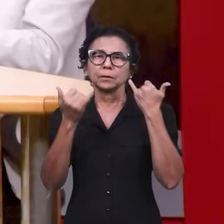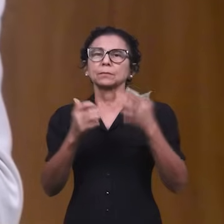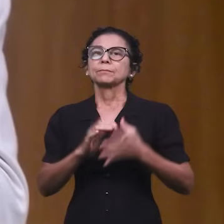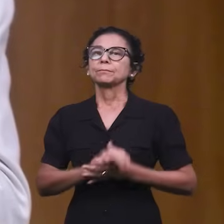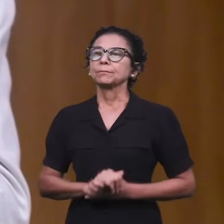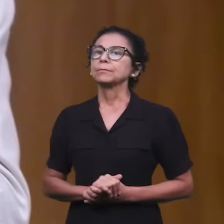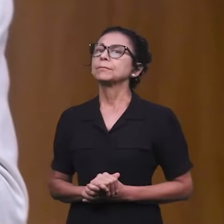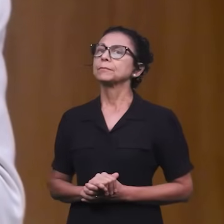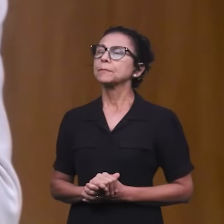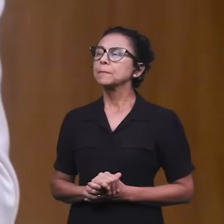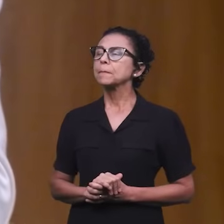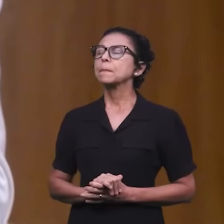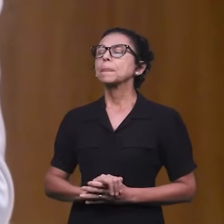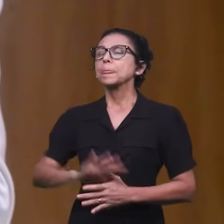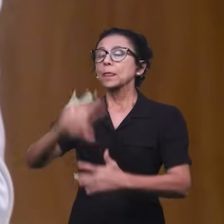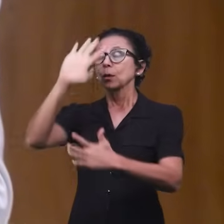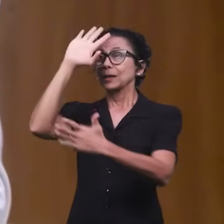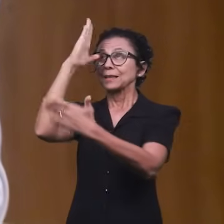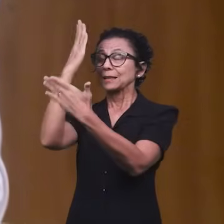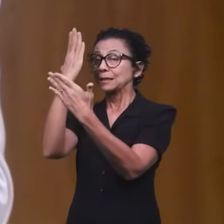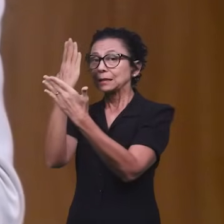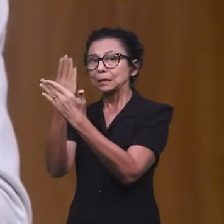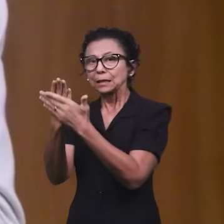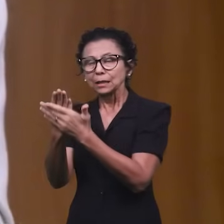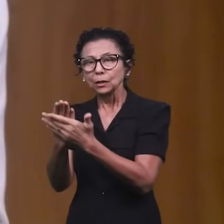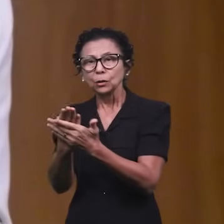Então, ela creu, e o temor